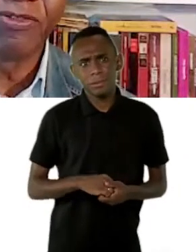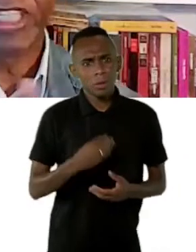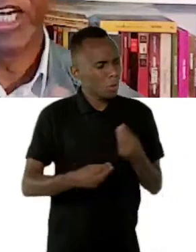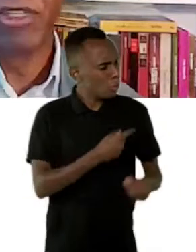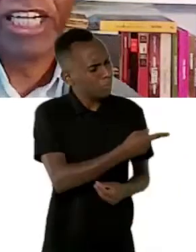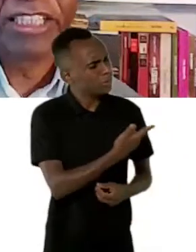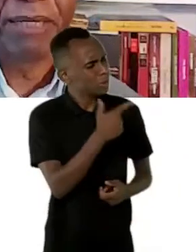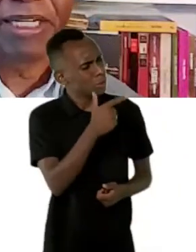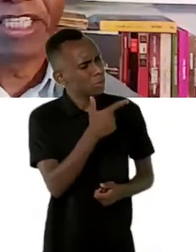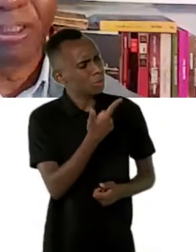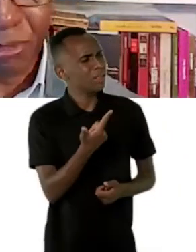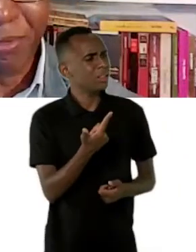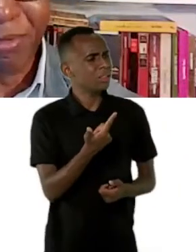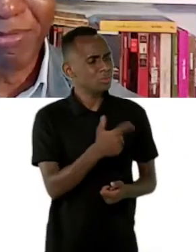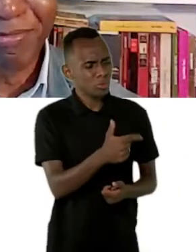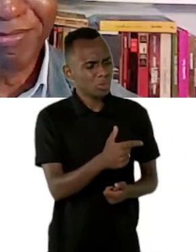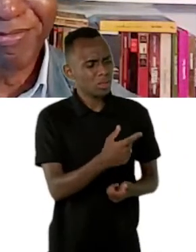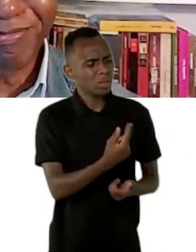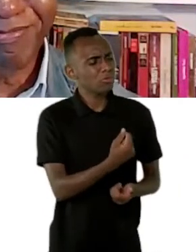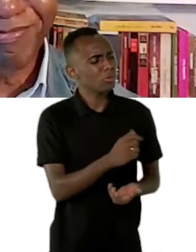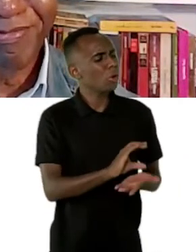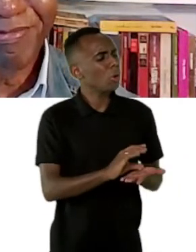sem dinheiro? Se você acabou de receber tanto.